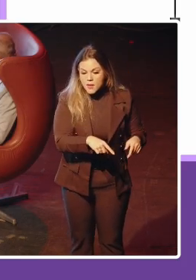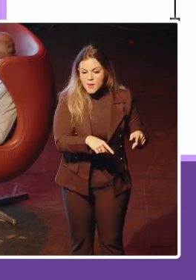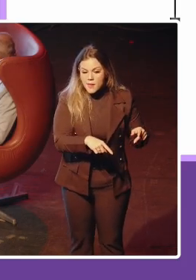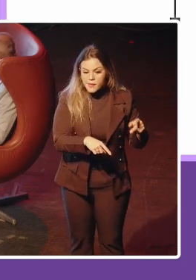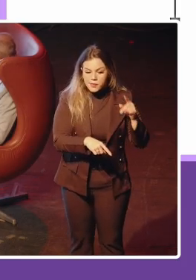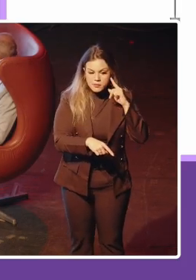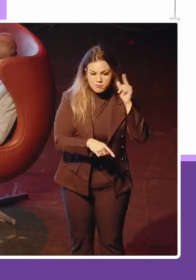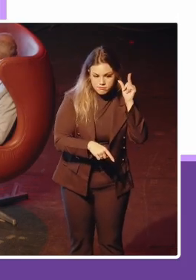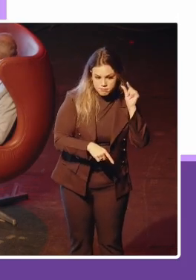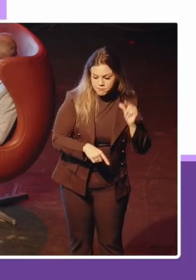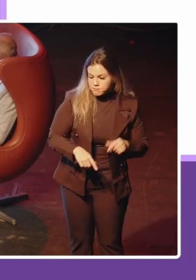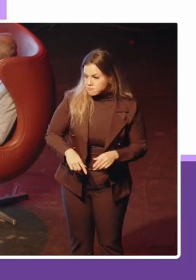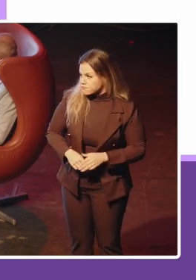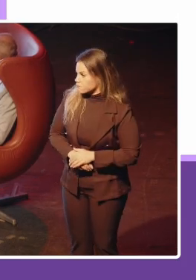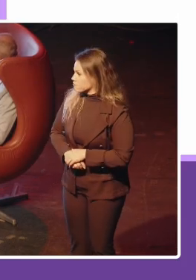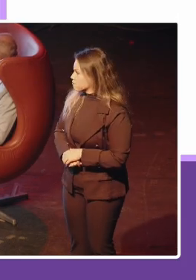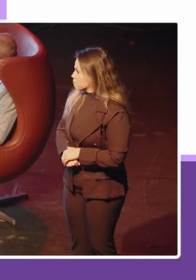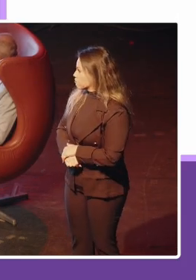educação.